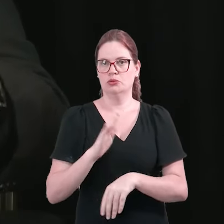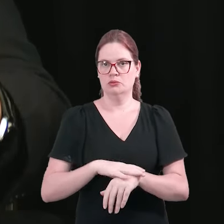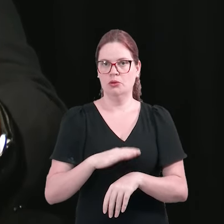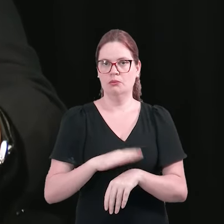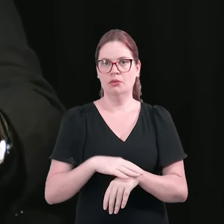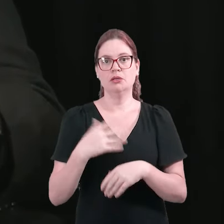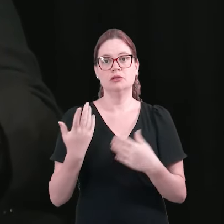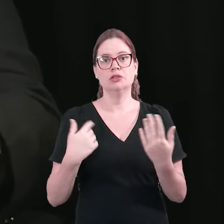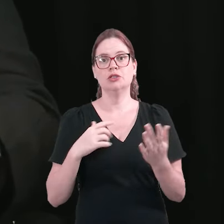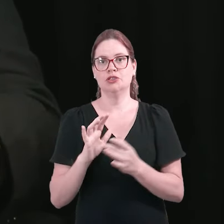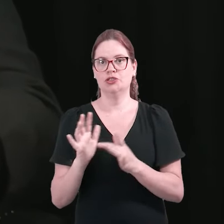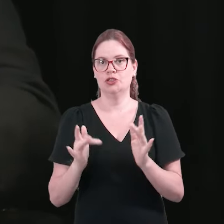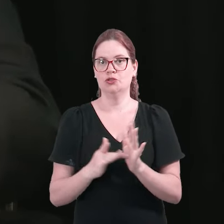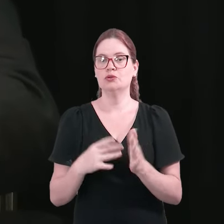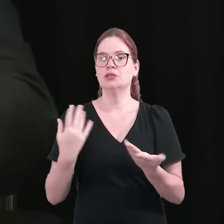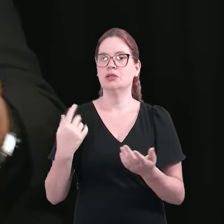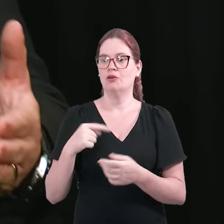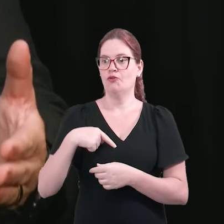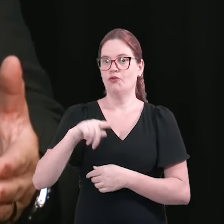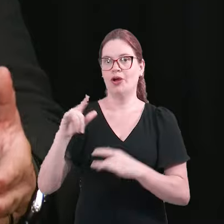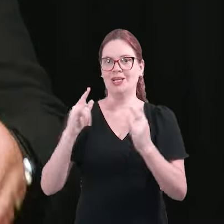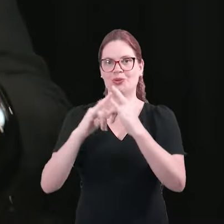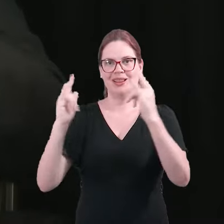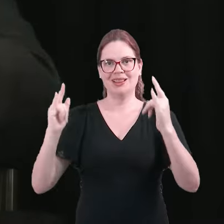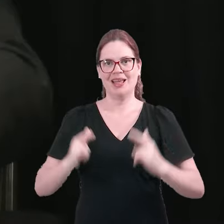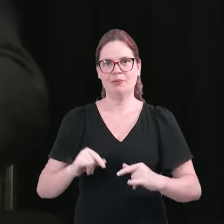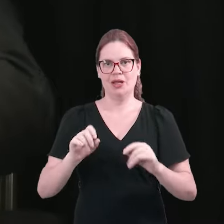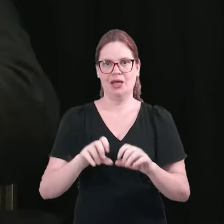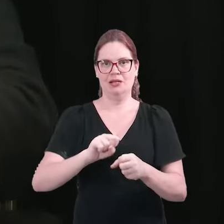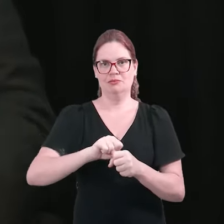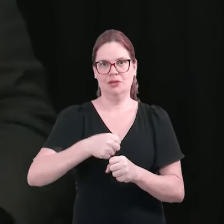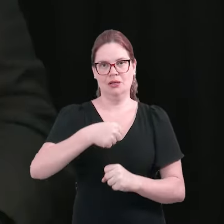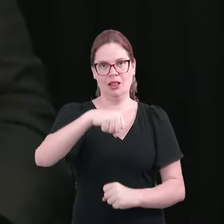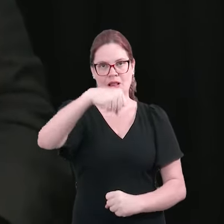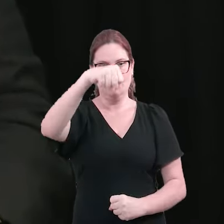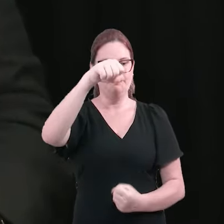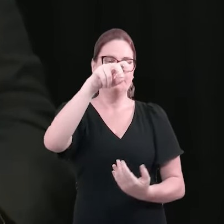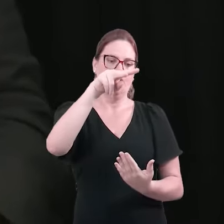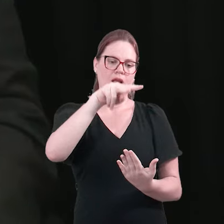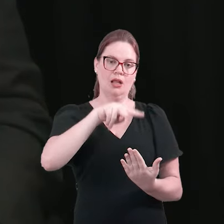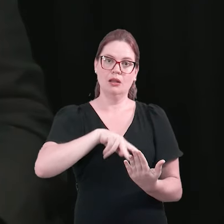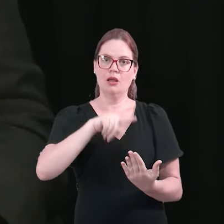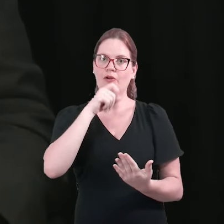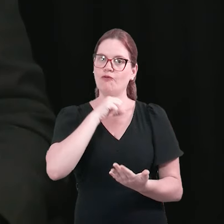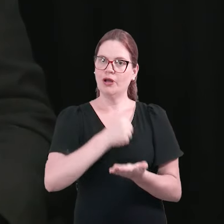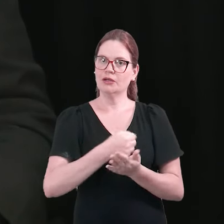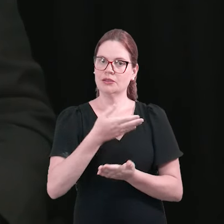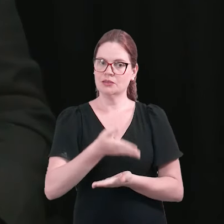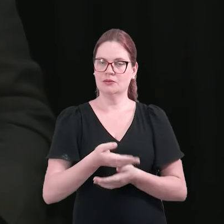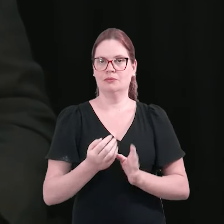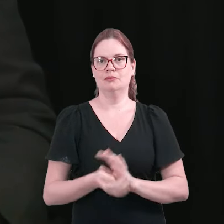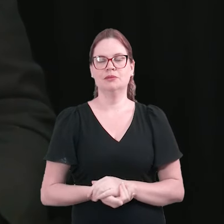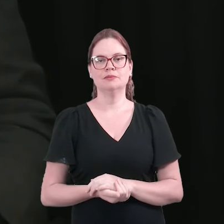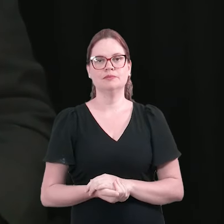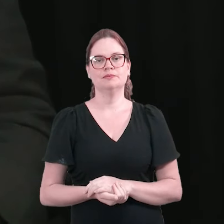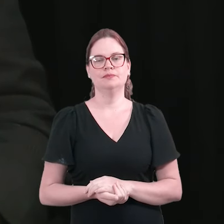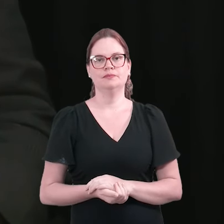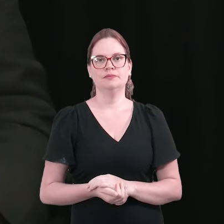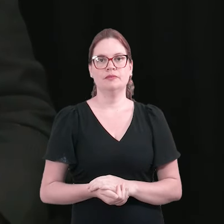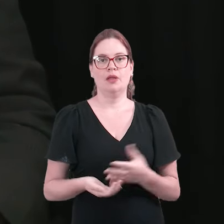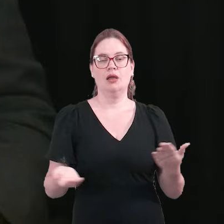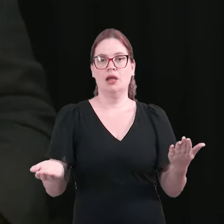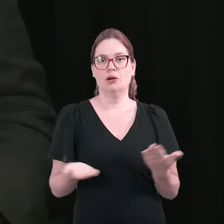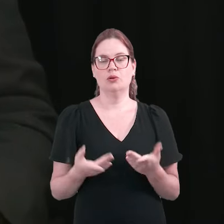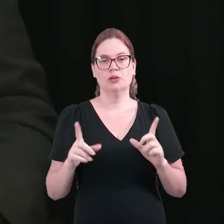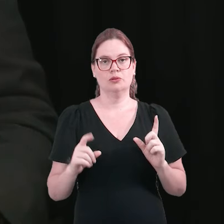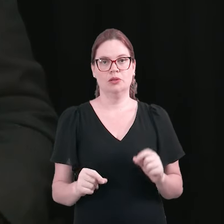ele vai chegar no templo e já vai falar assim: Jesus abrindo a palavra, leu isso. Então ele valida esse Velho Testamento, e